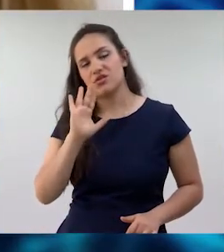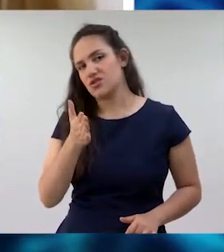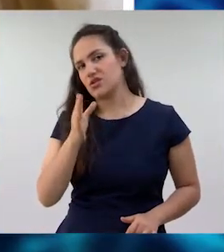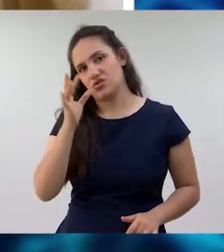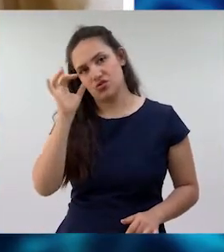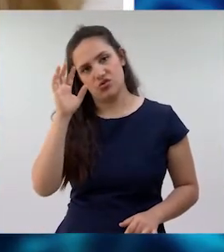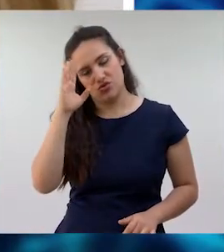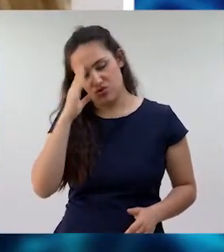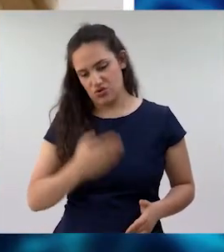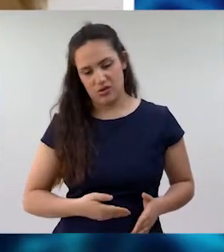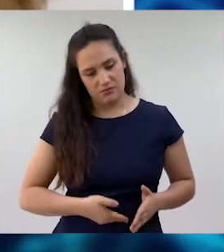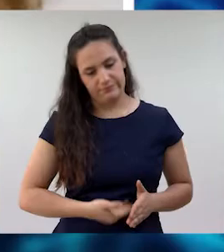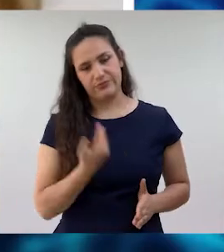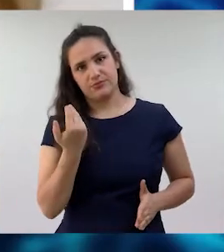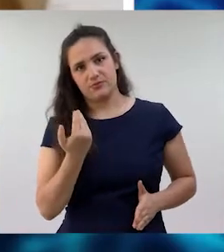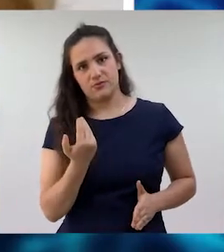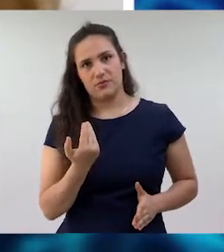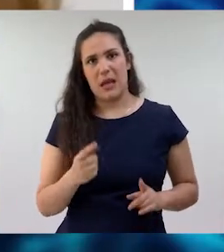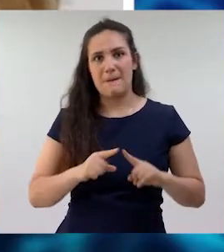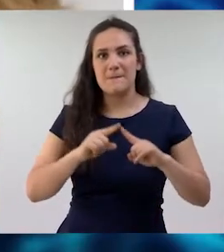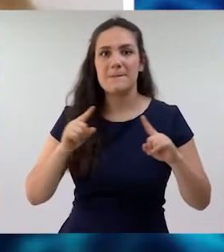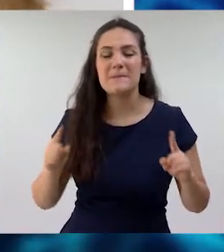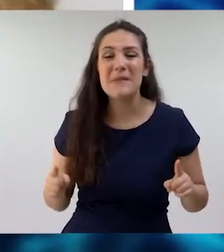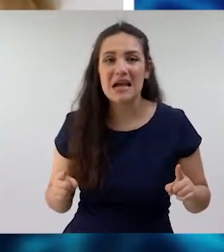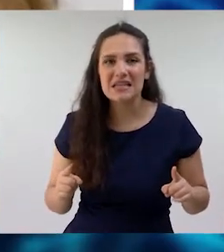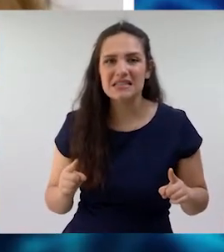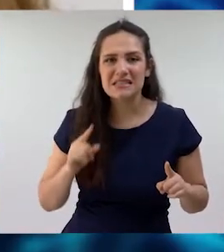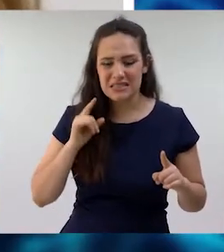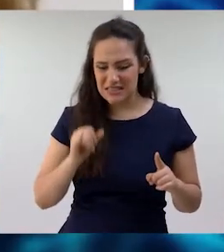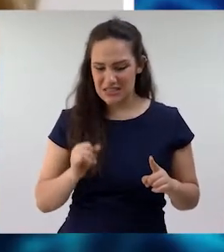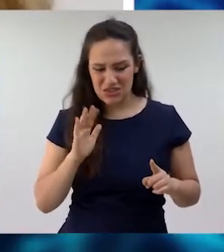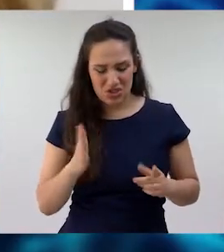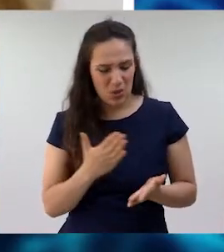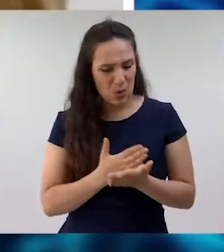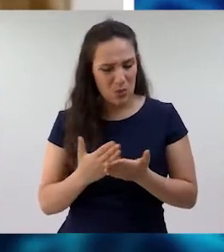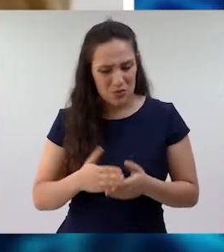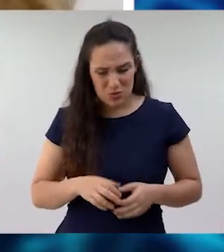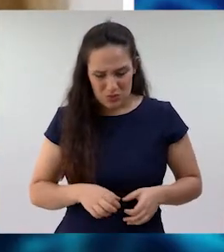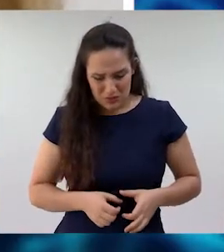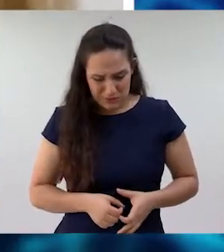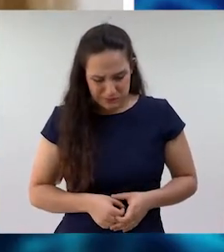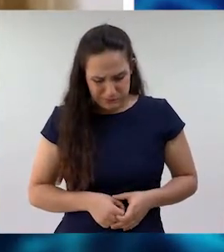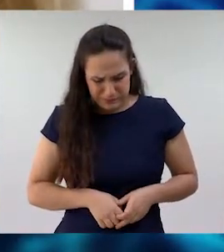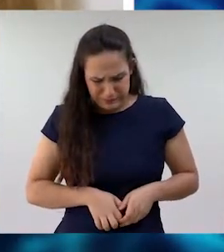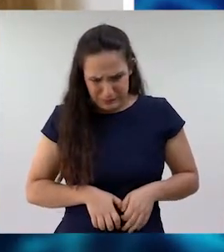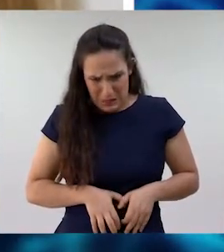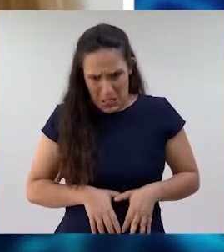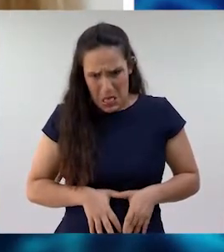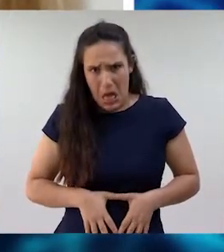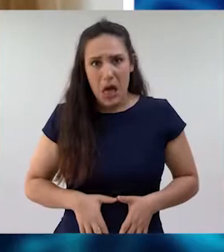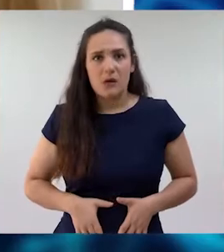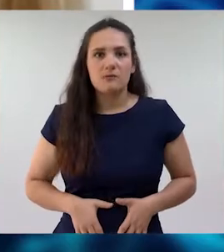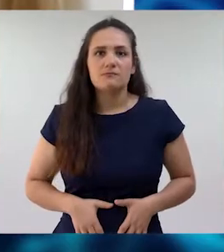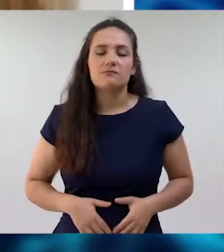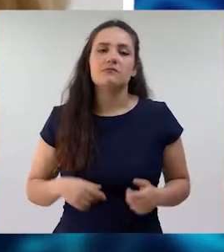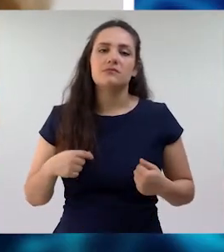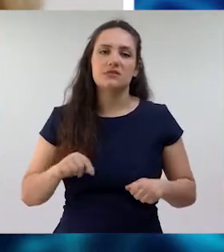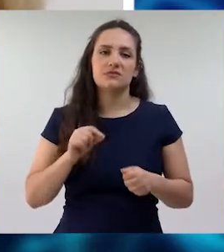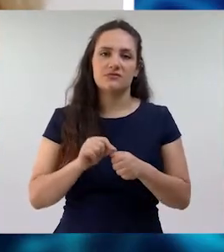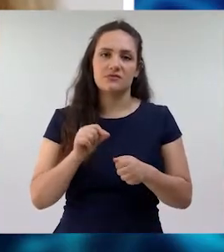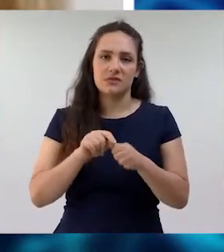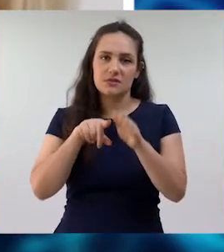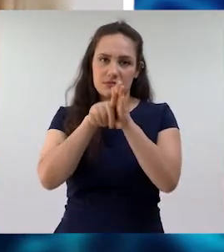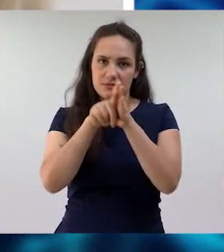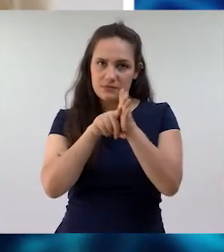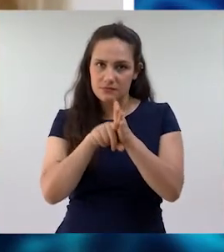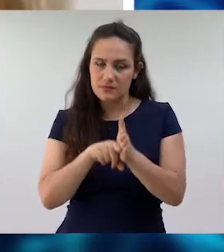pela própria retirada. Se aquela lesão é uma lesão não possível de ser tratada pela colonoscopia, a gente